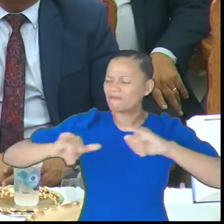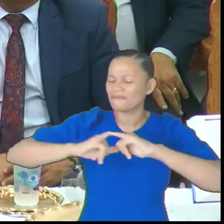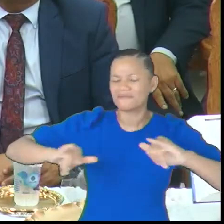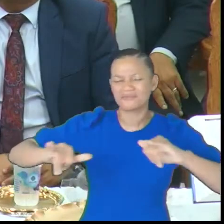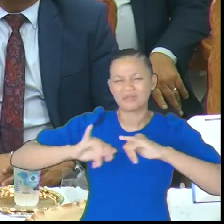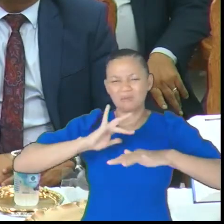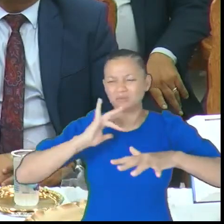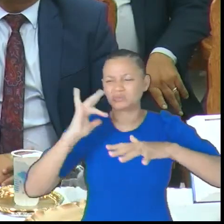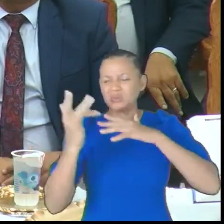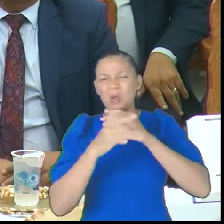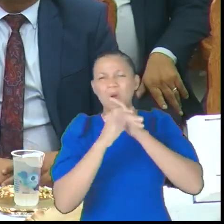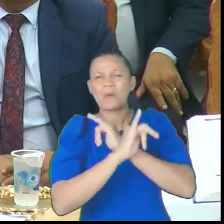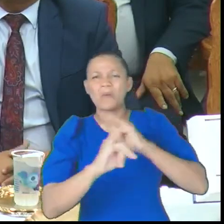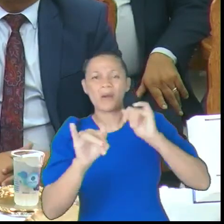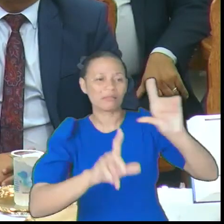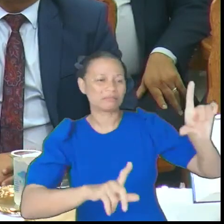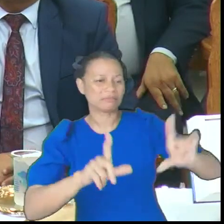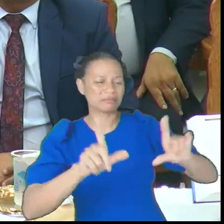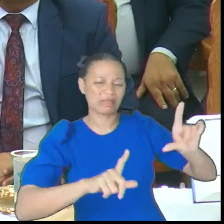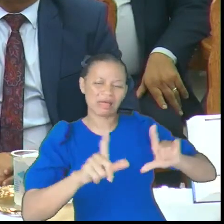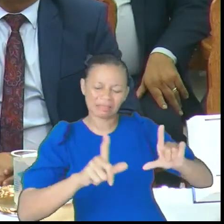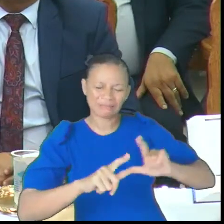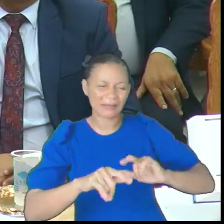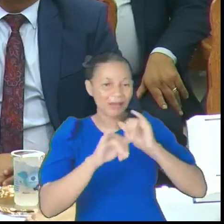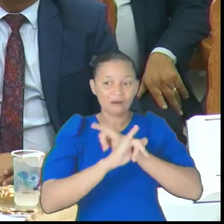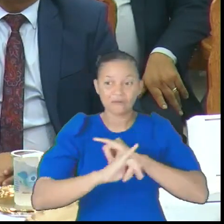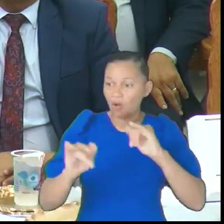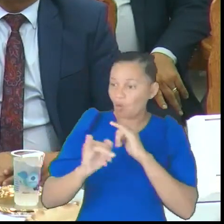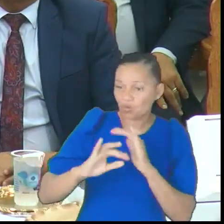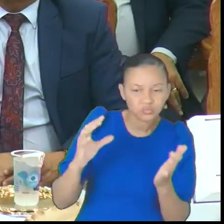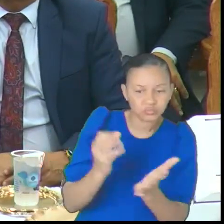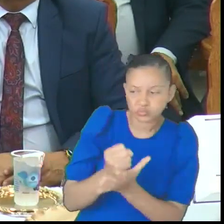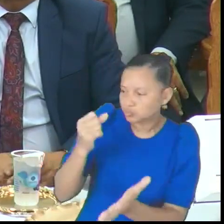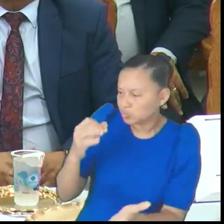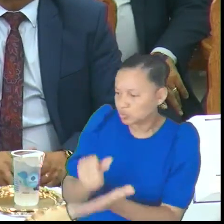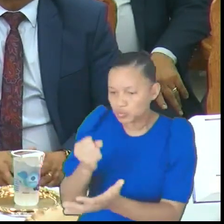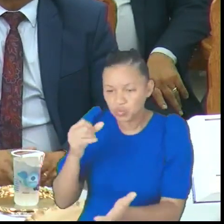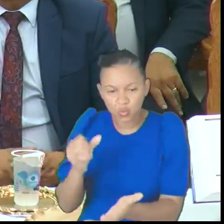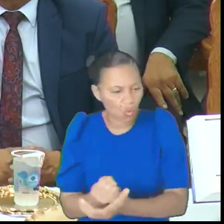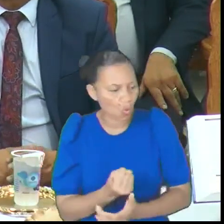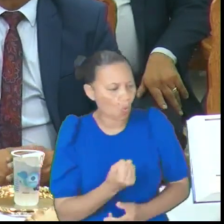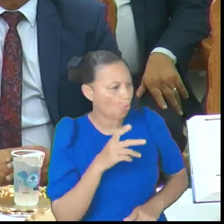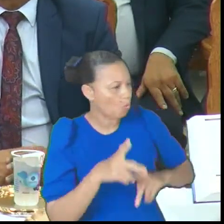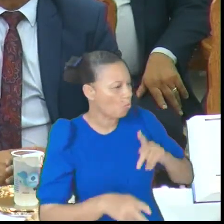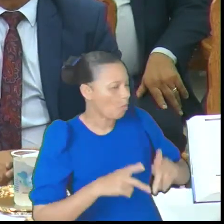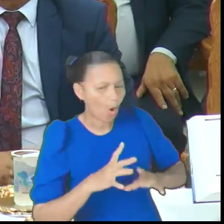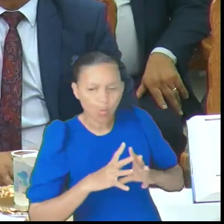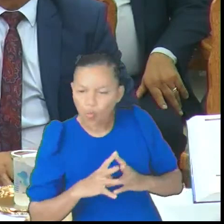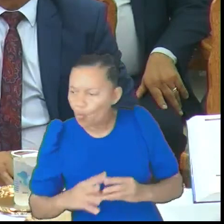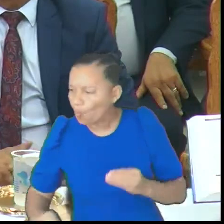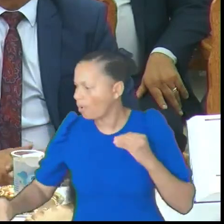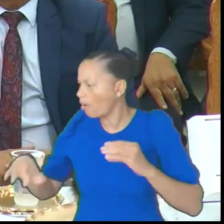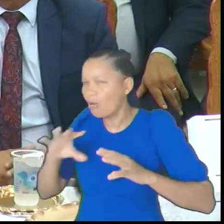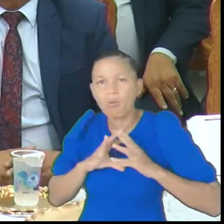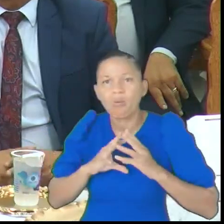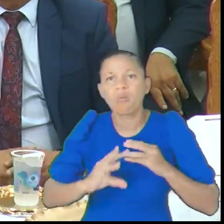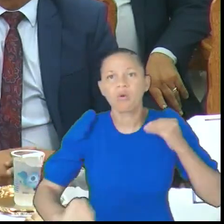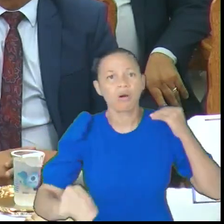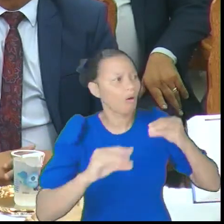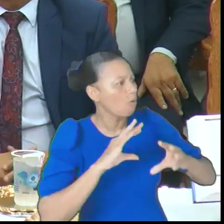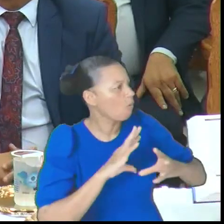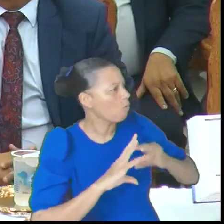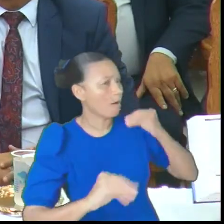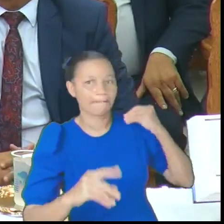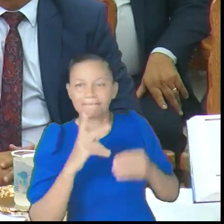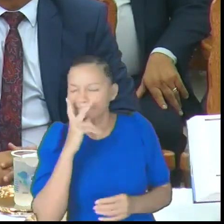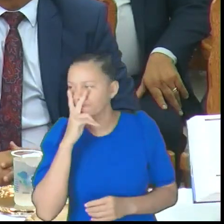a televisão vai anunciar, as redes sociais irão anunciar, e dizendo que um povo da terra sumiu. E parece